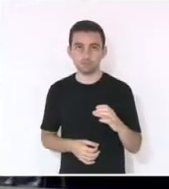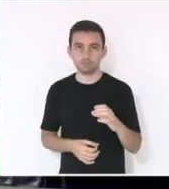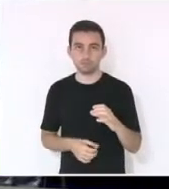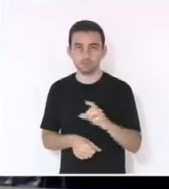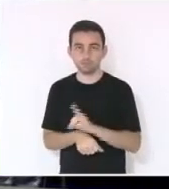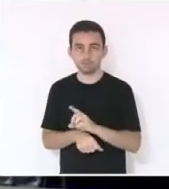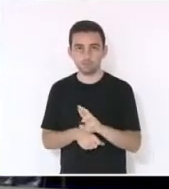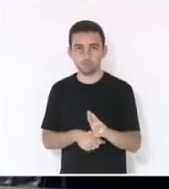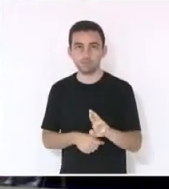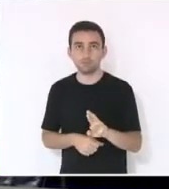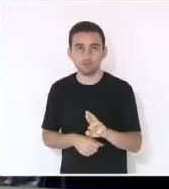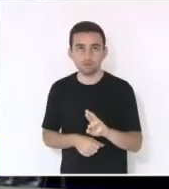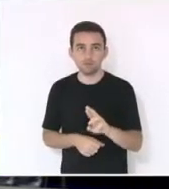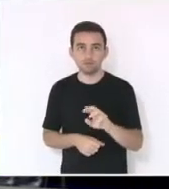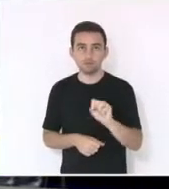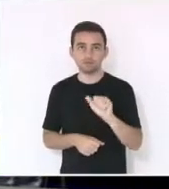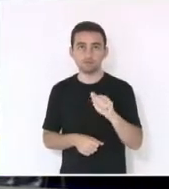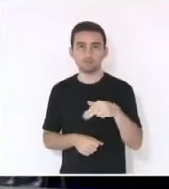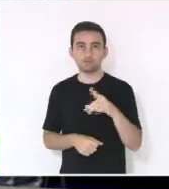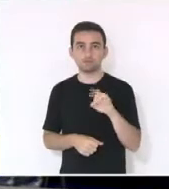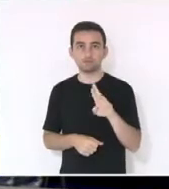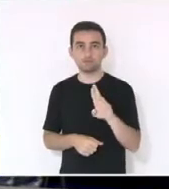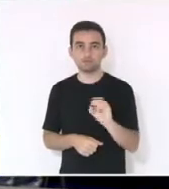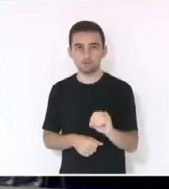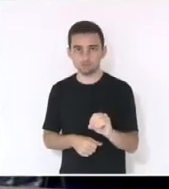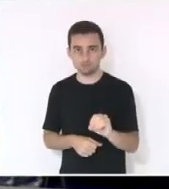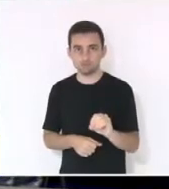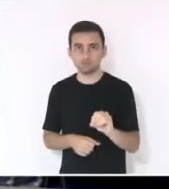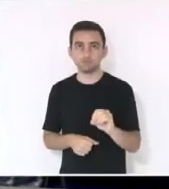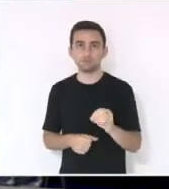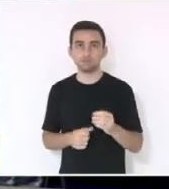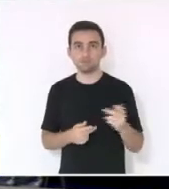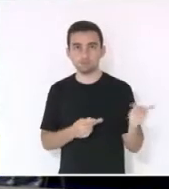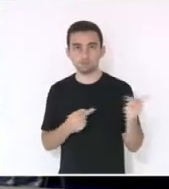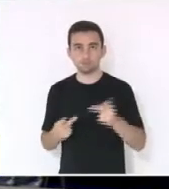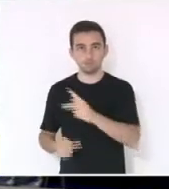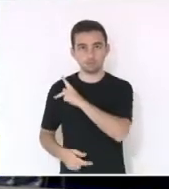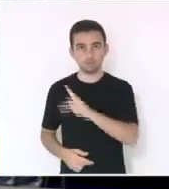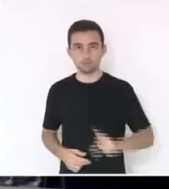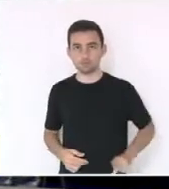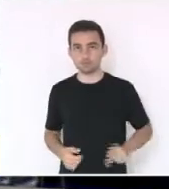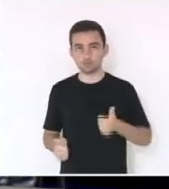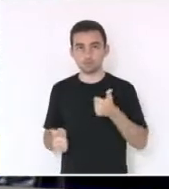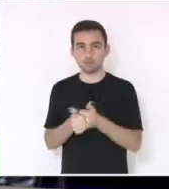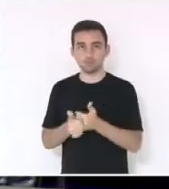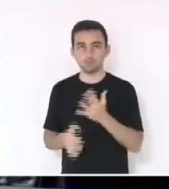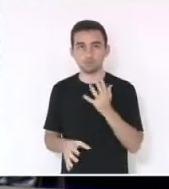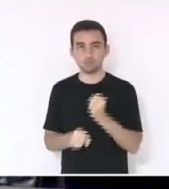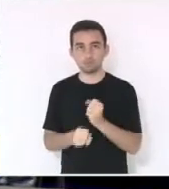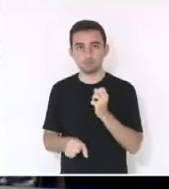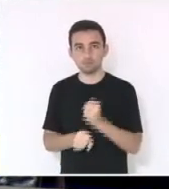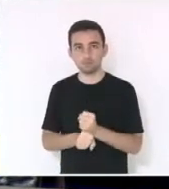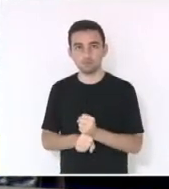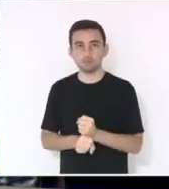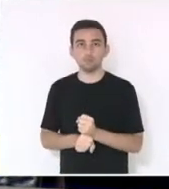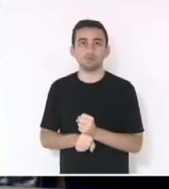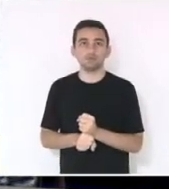doutor Sandro José Neis. Excelentíssimo senhor presidente do Tribunal de Contas do Estado de Santa